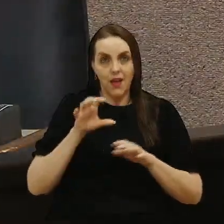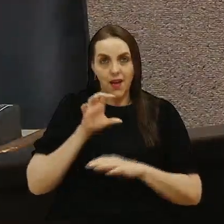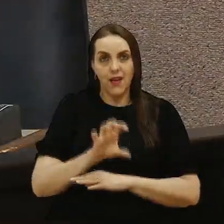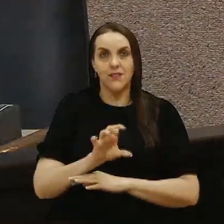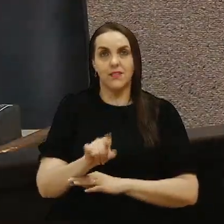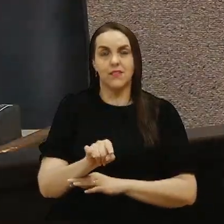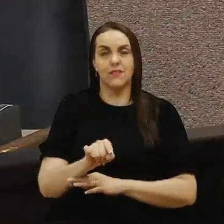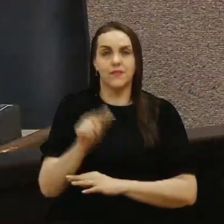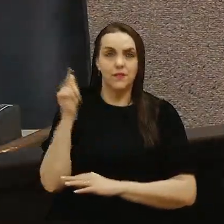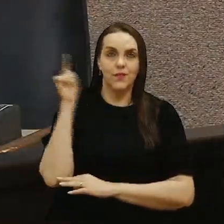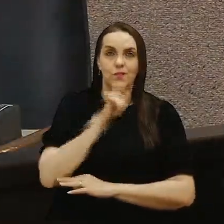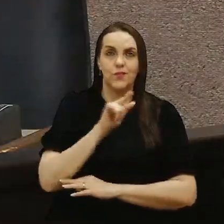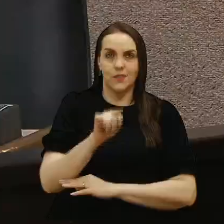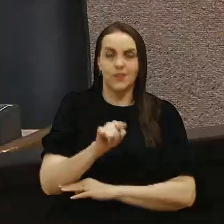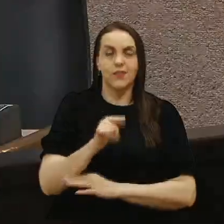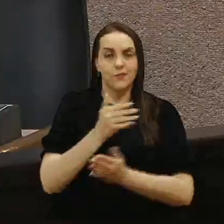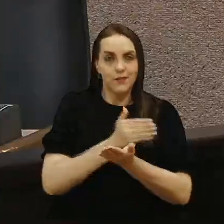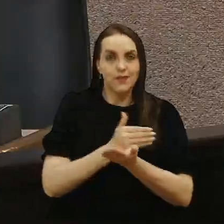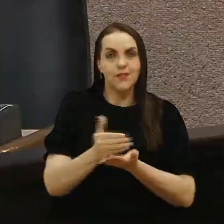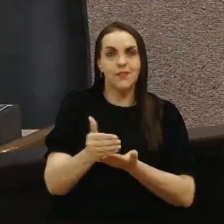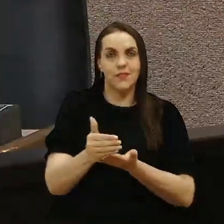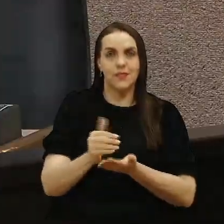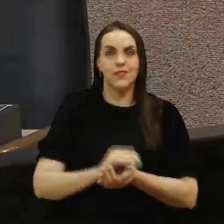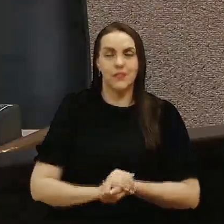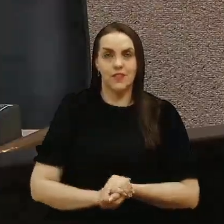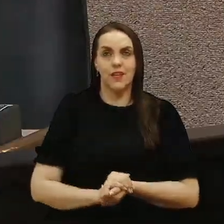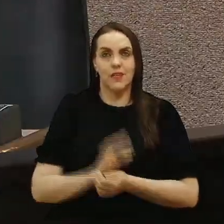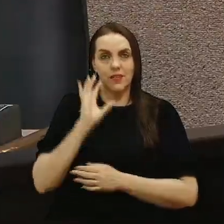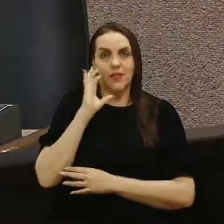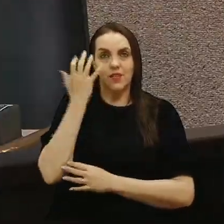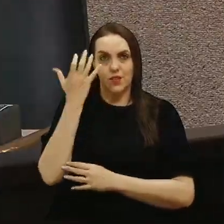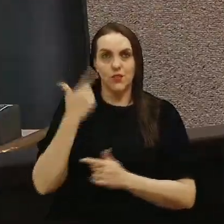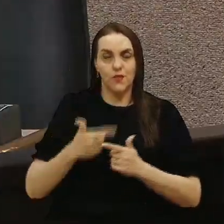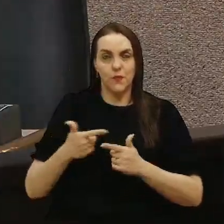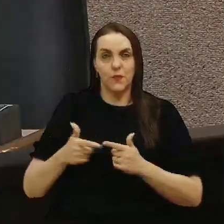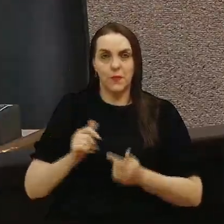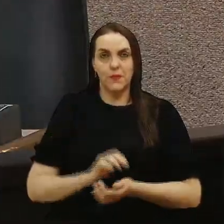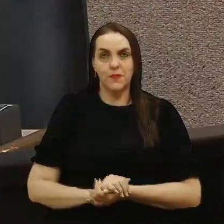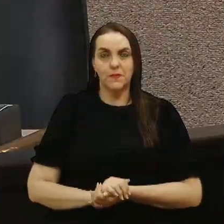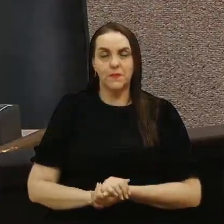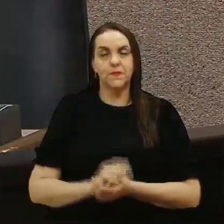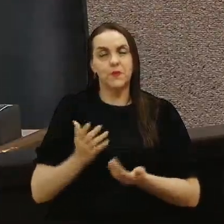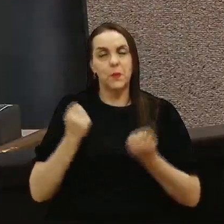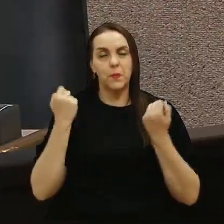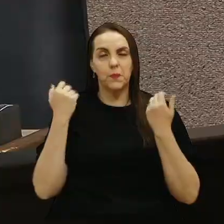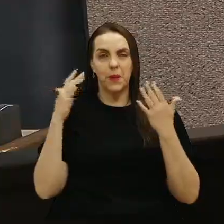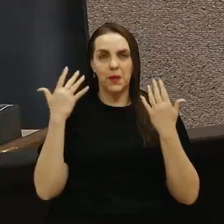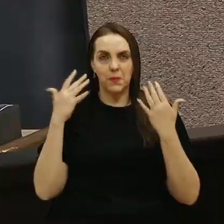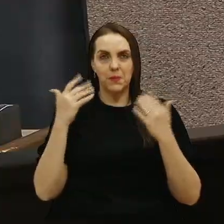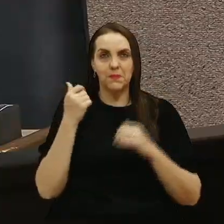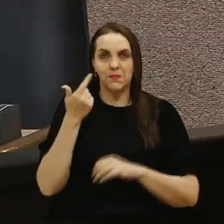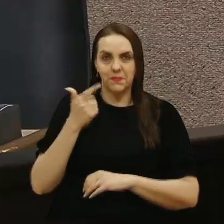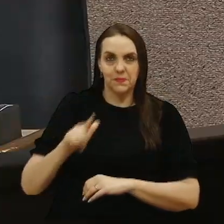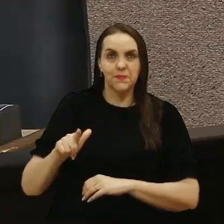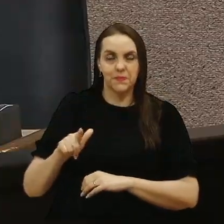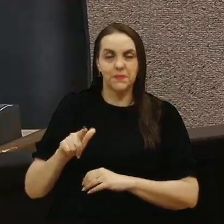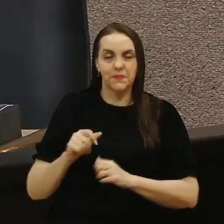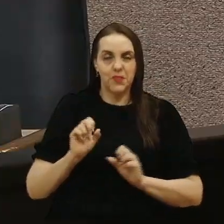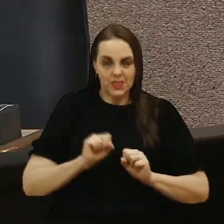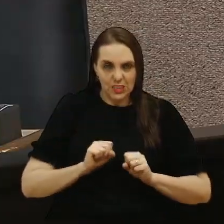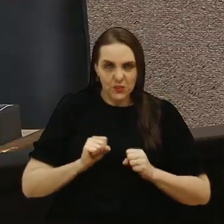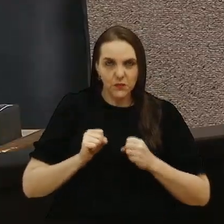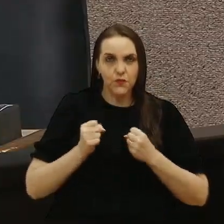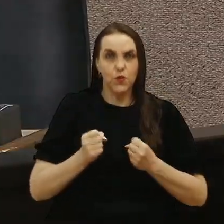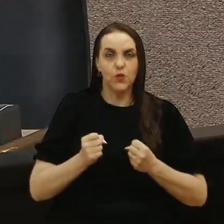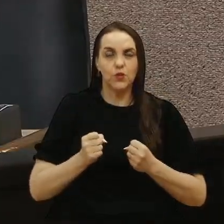né, conseguimos iniciar a resolução desses problemas. Então, parabenizar mais uma vez por esses esforços